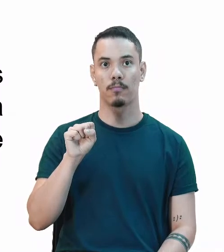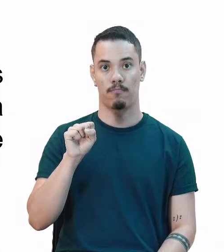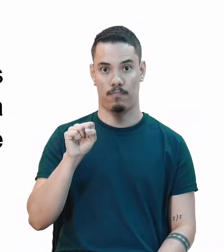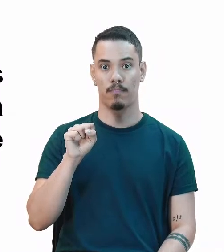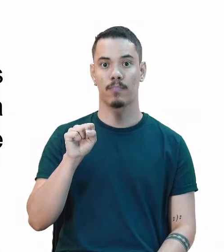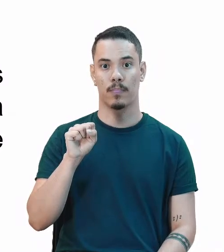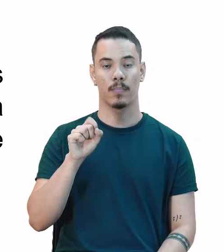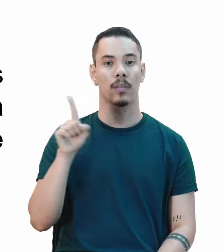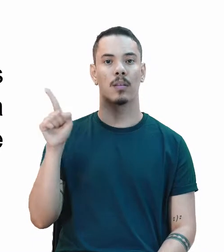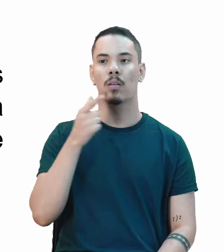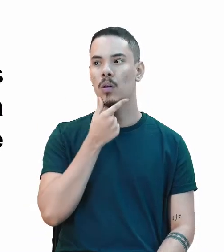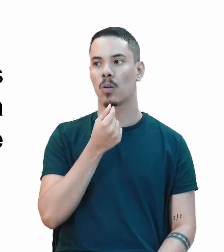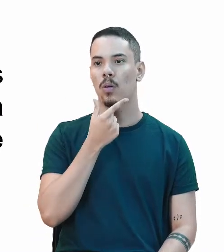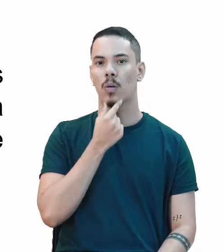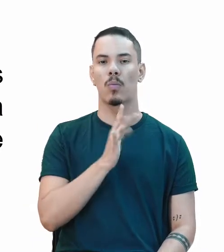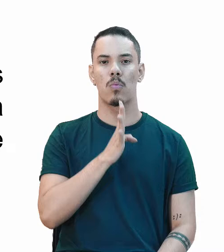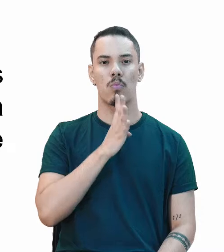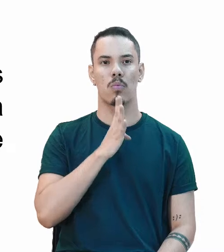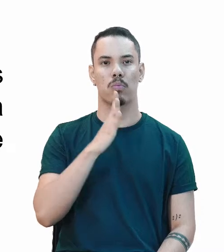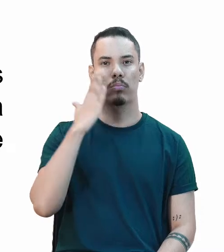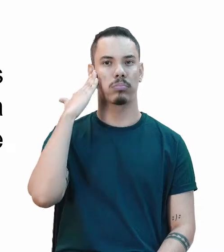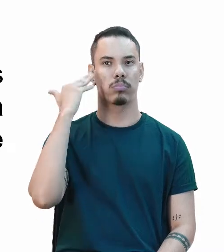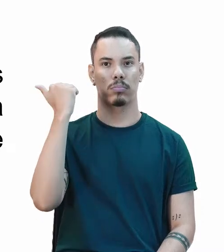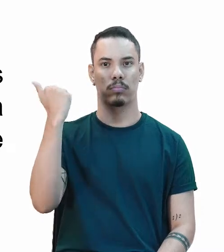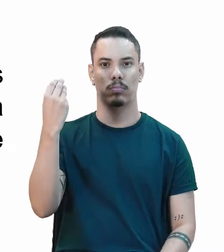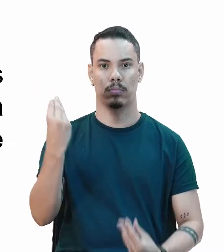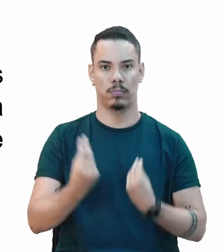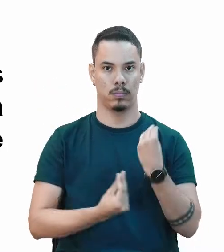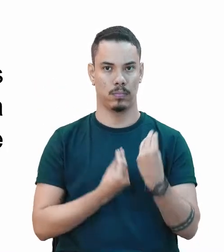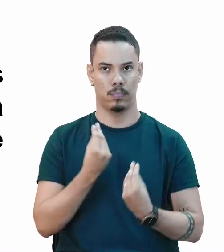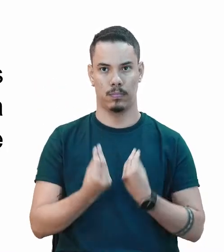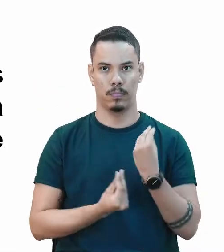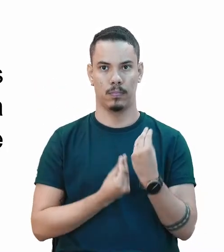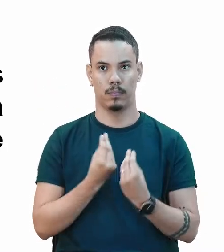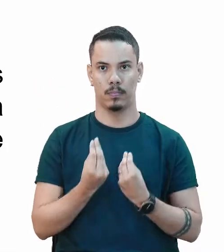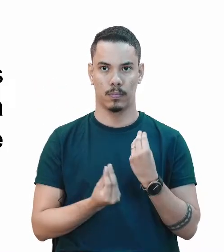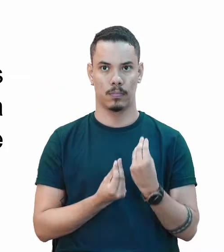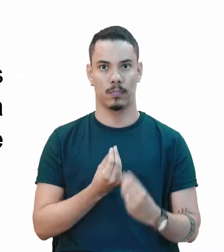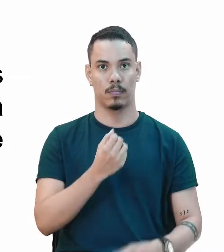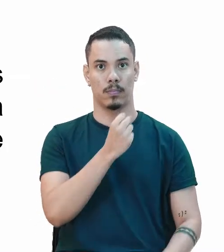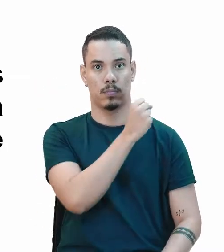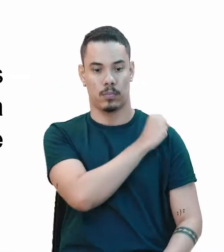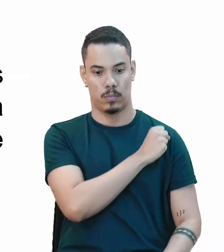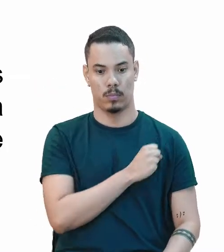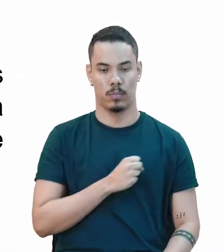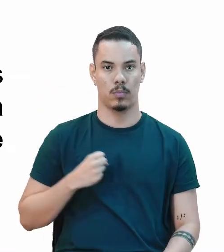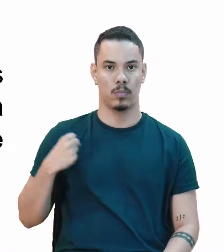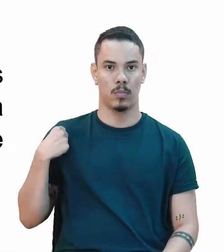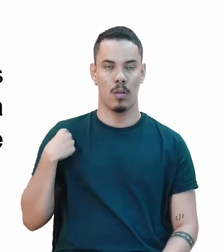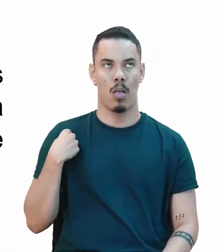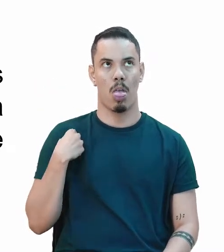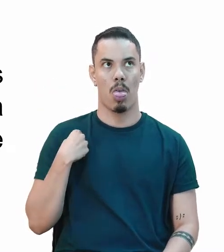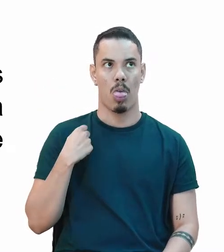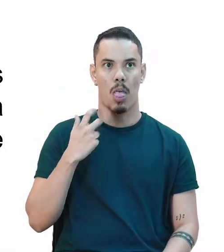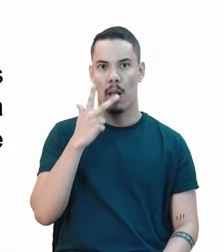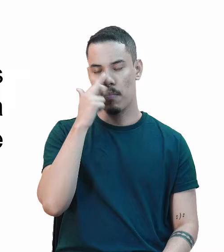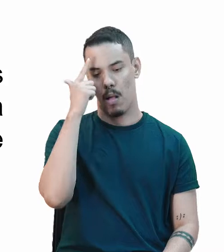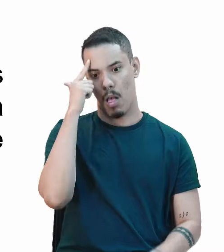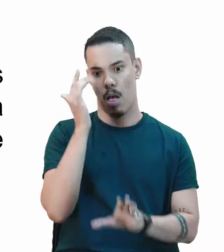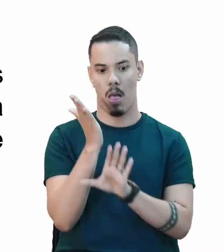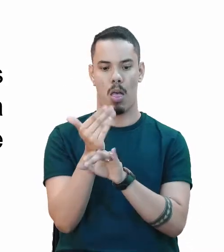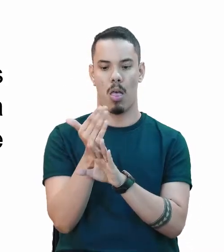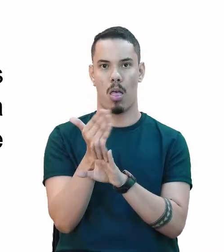Diógenes é conhecido, ele foi conhecido como o Sócrates demente ou